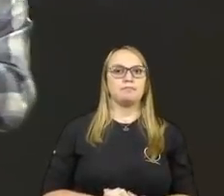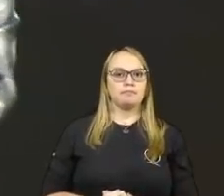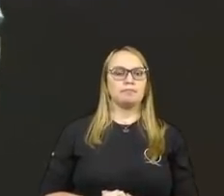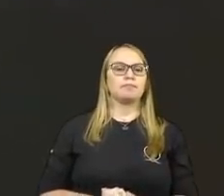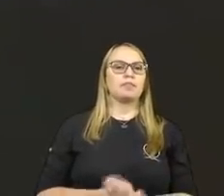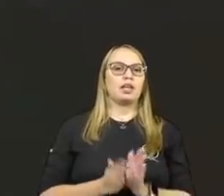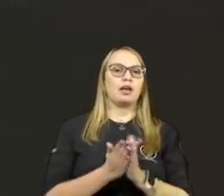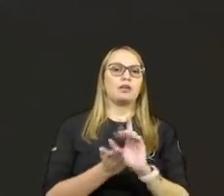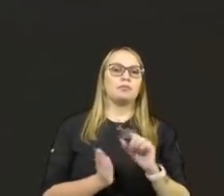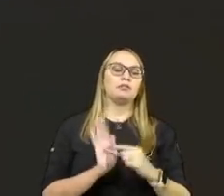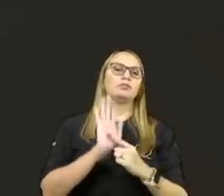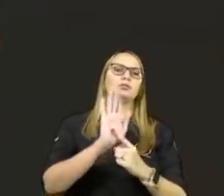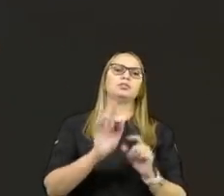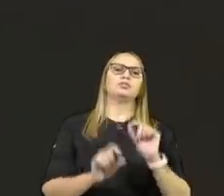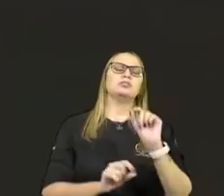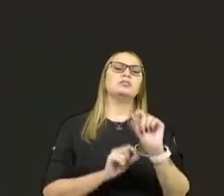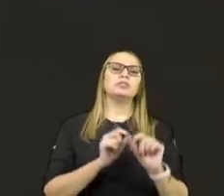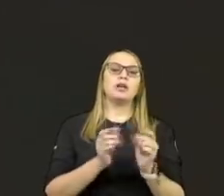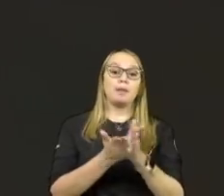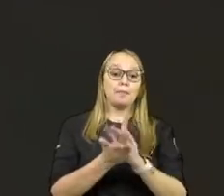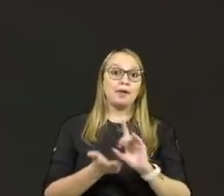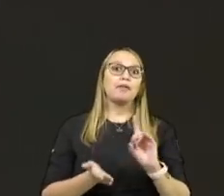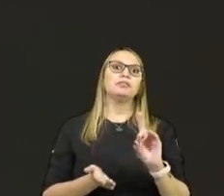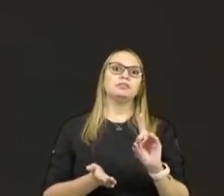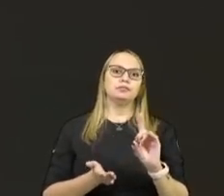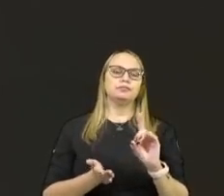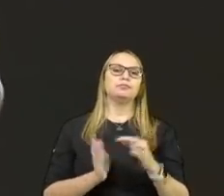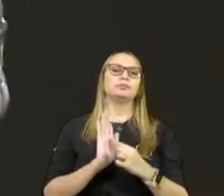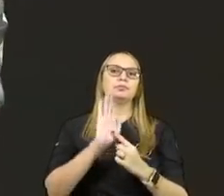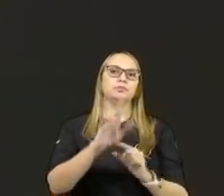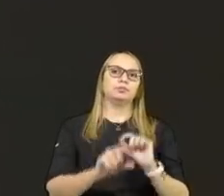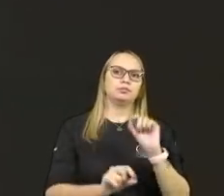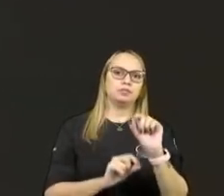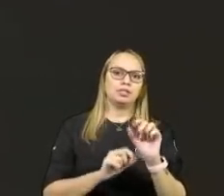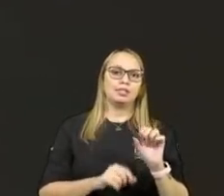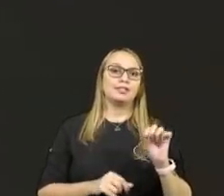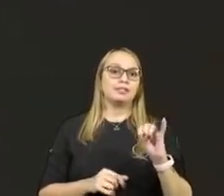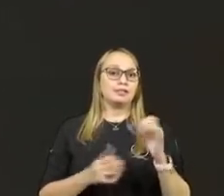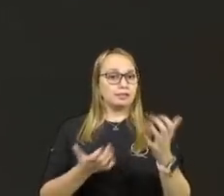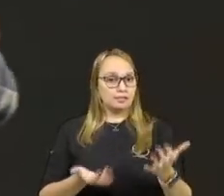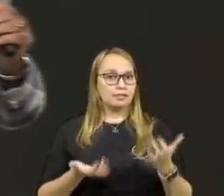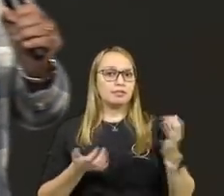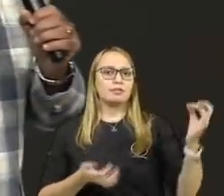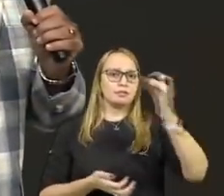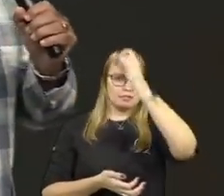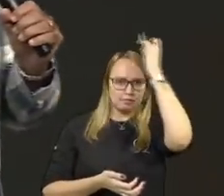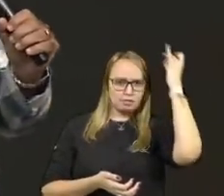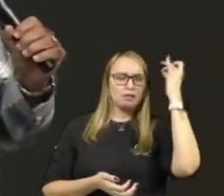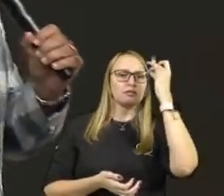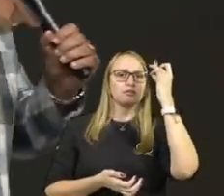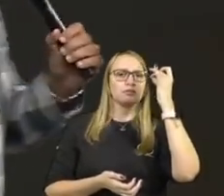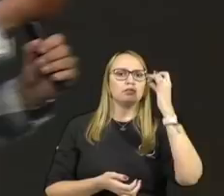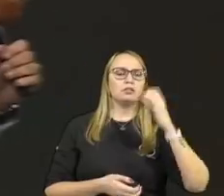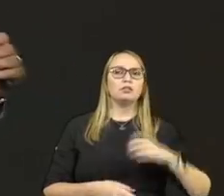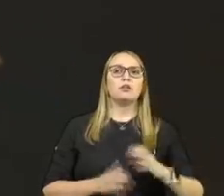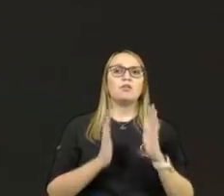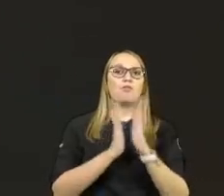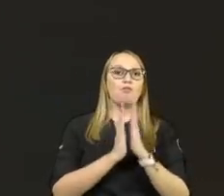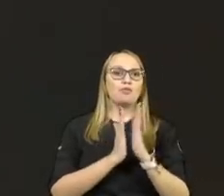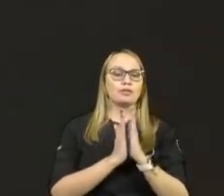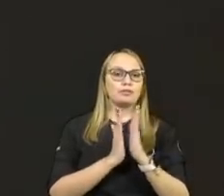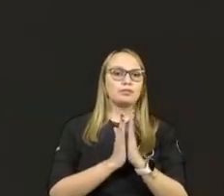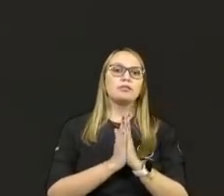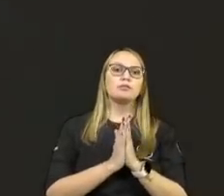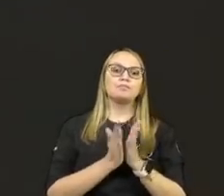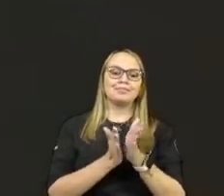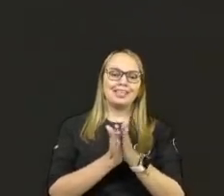Olha o que é que a Bíblia está dizendo, olha o que é que a palavra está dizendo. Se você quer ser santo, A oração